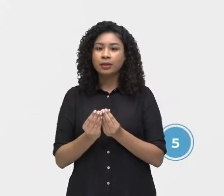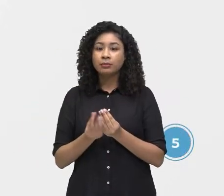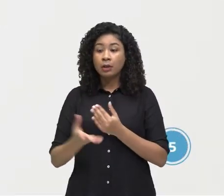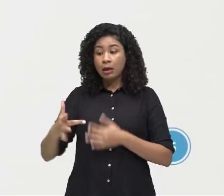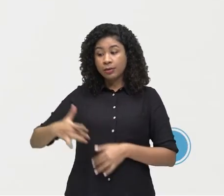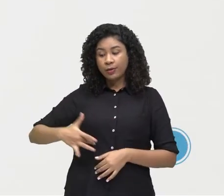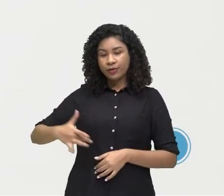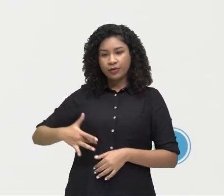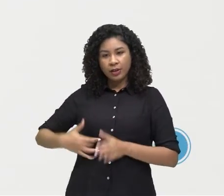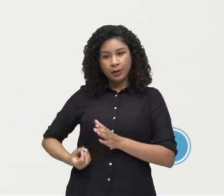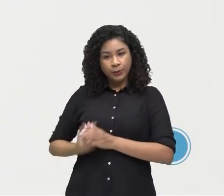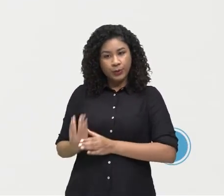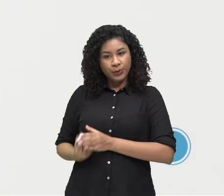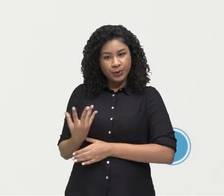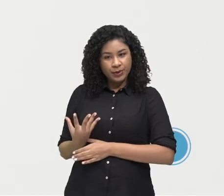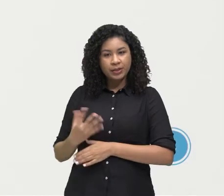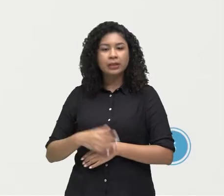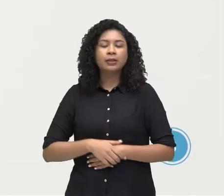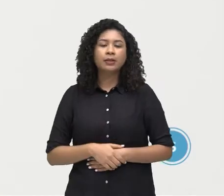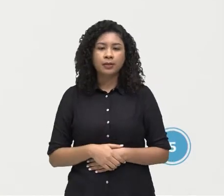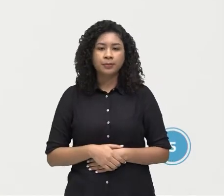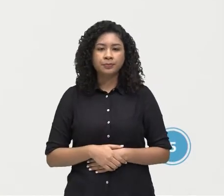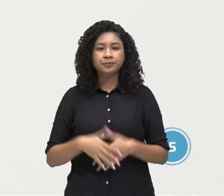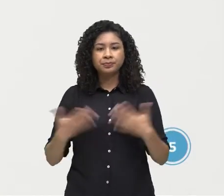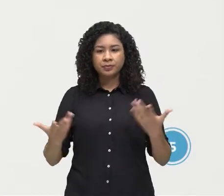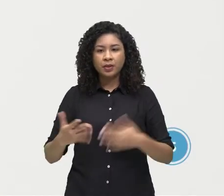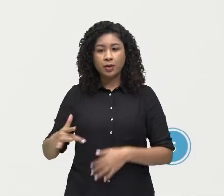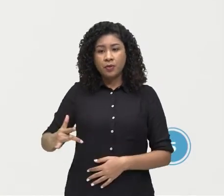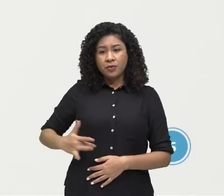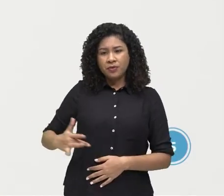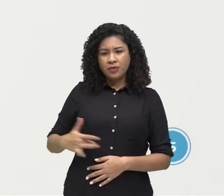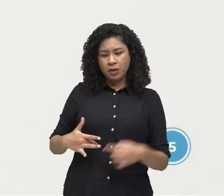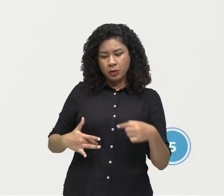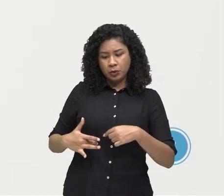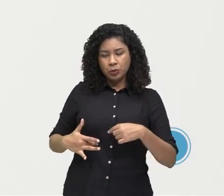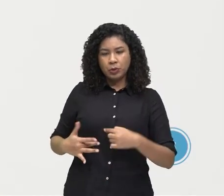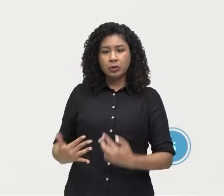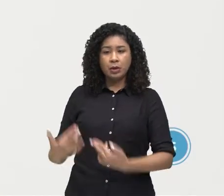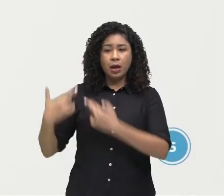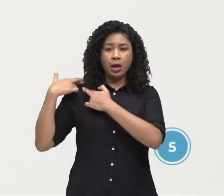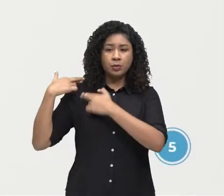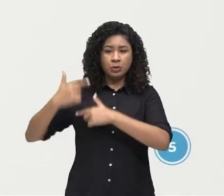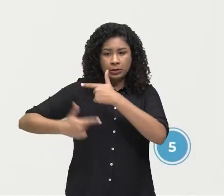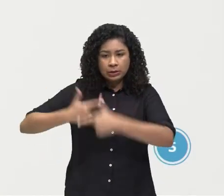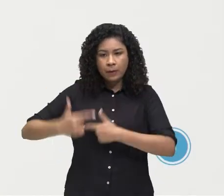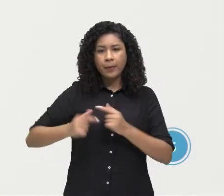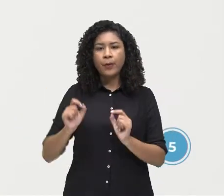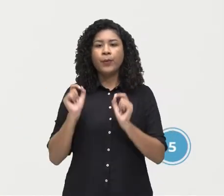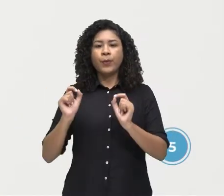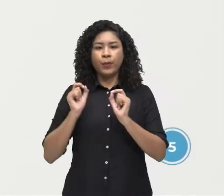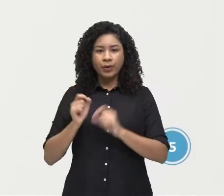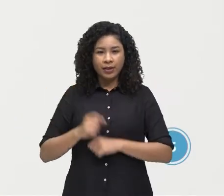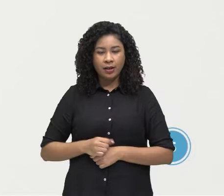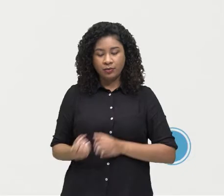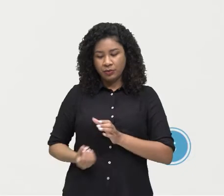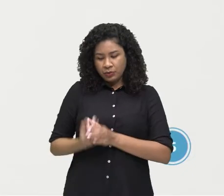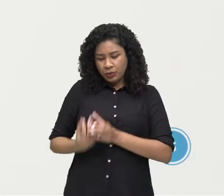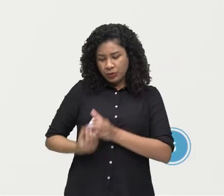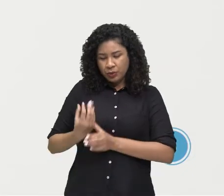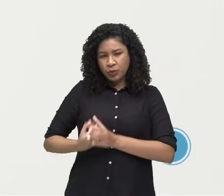aí, ó. Entre as funções do fígado, destaca-se a capacidade de produção de uma substância que atua